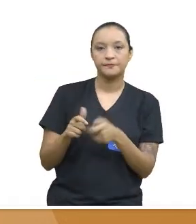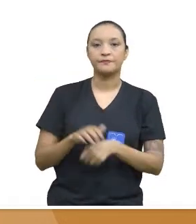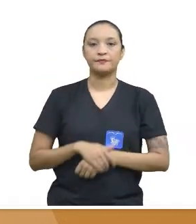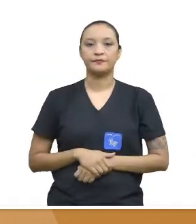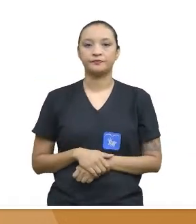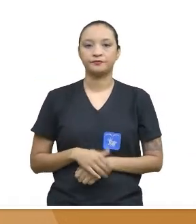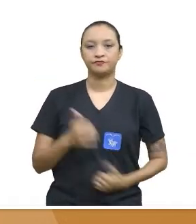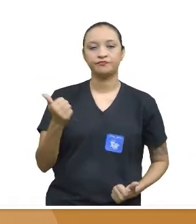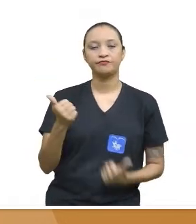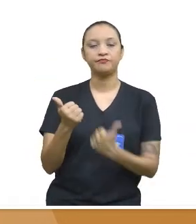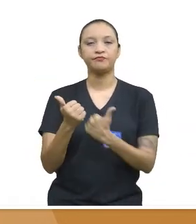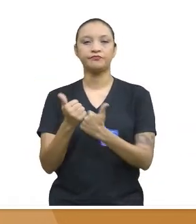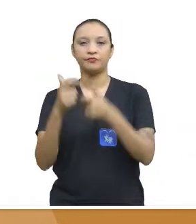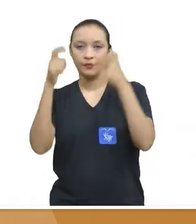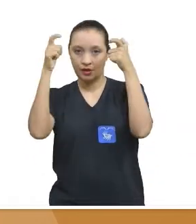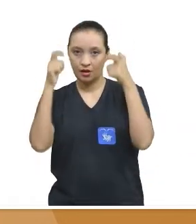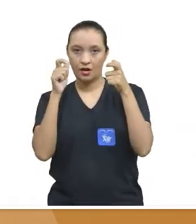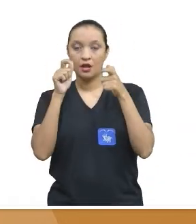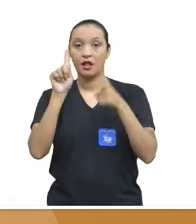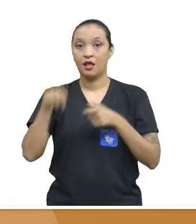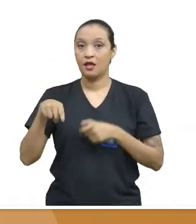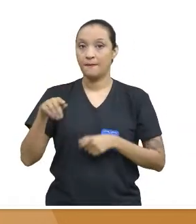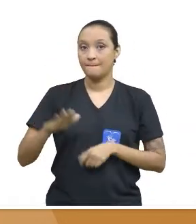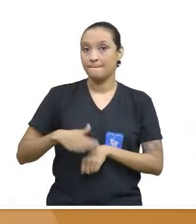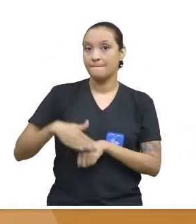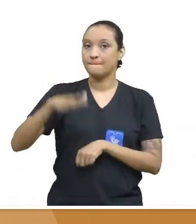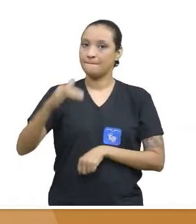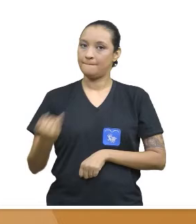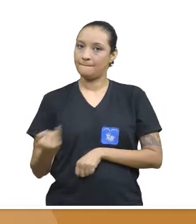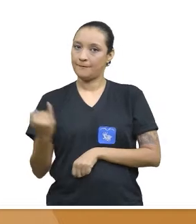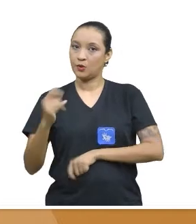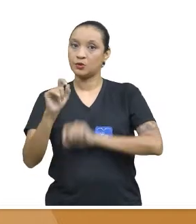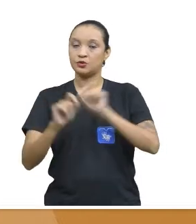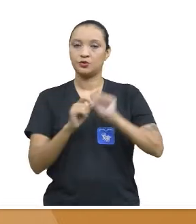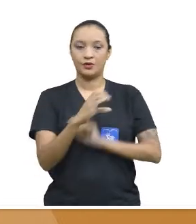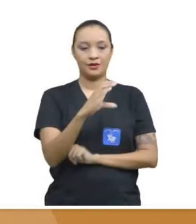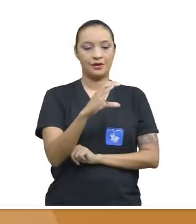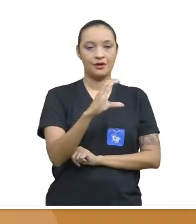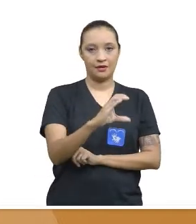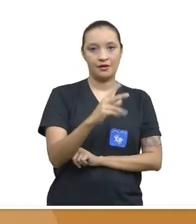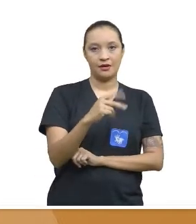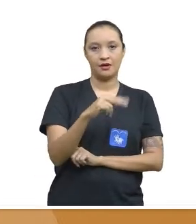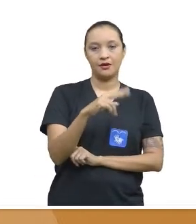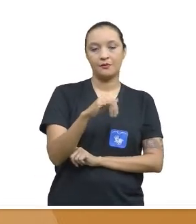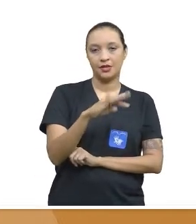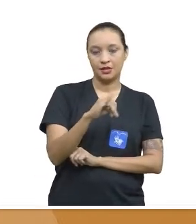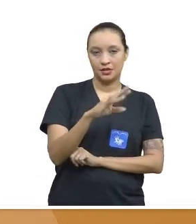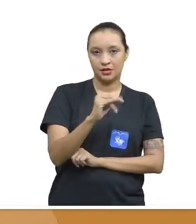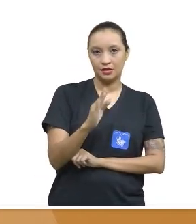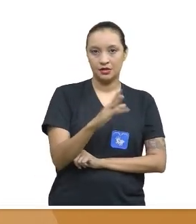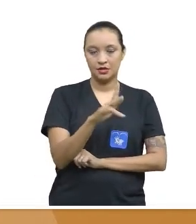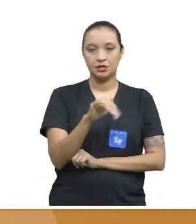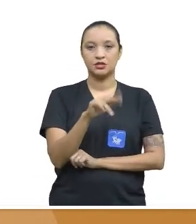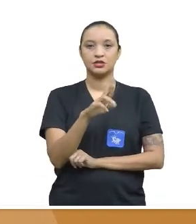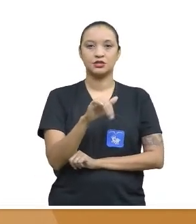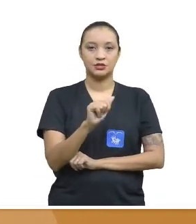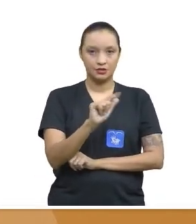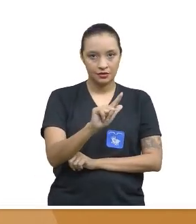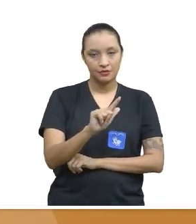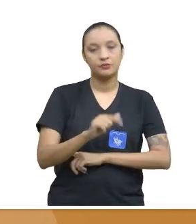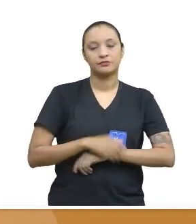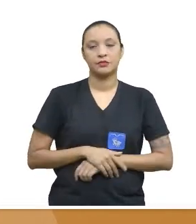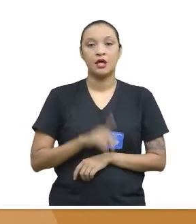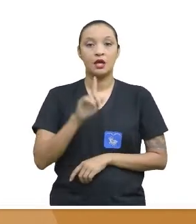mais importante do que as capitanias gerais. Então, a gente vai ter os vice-reinos. Eles são uma unidade